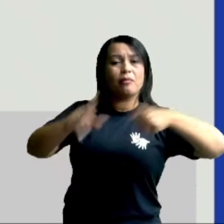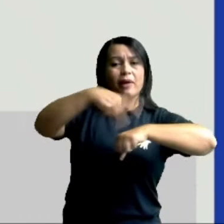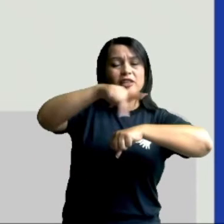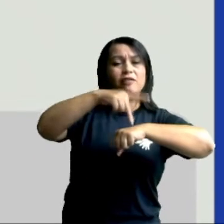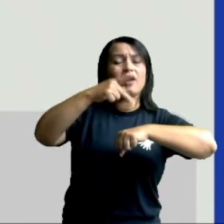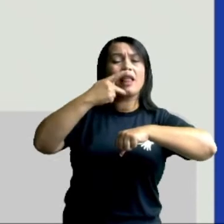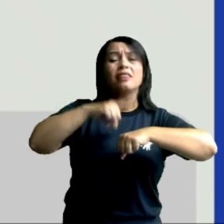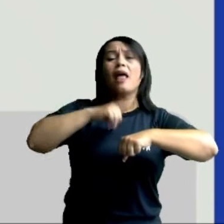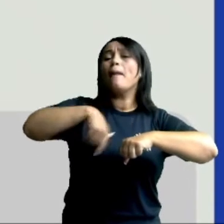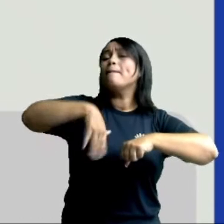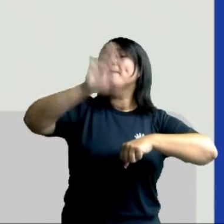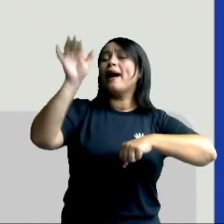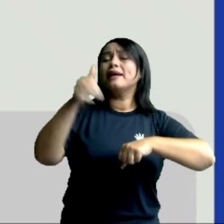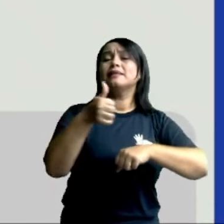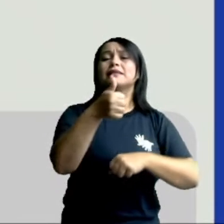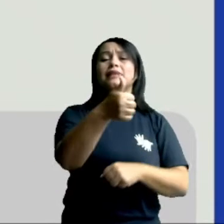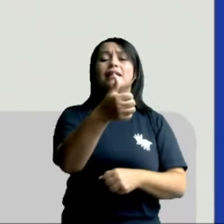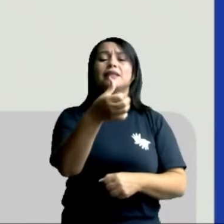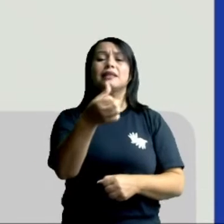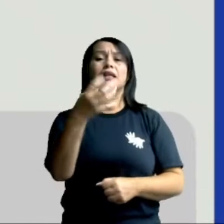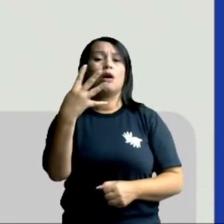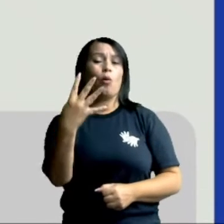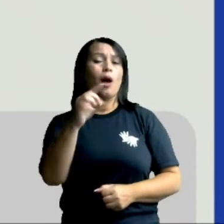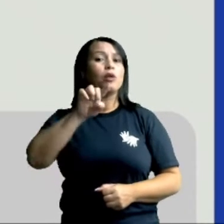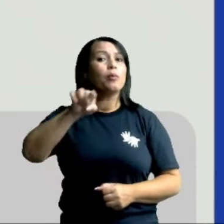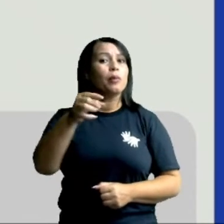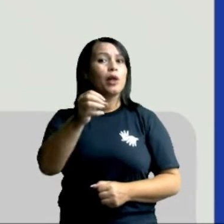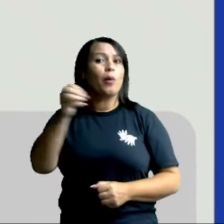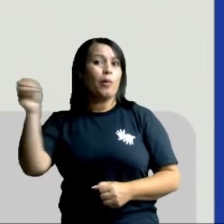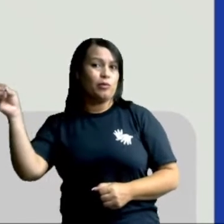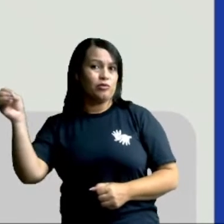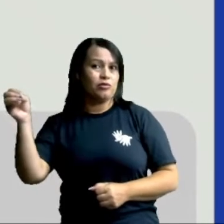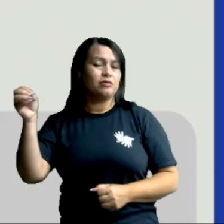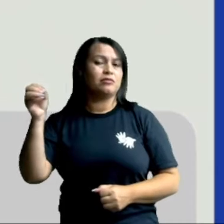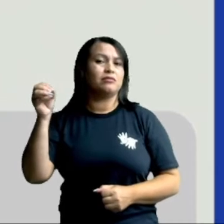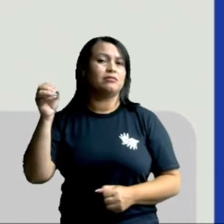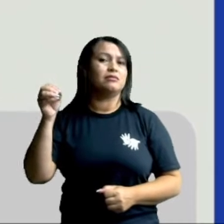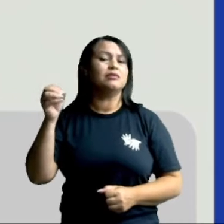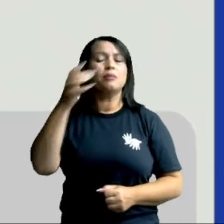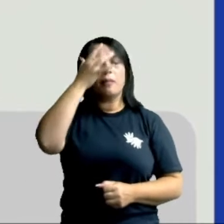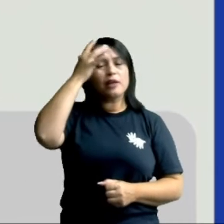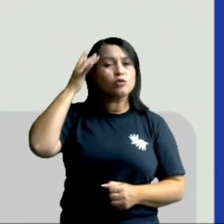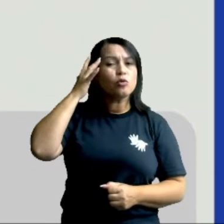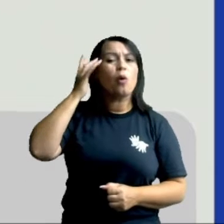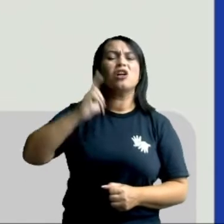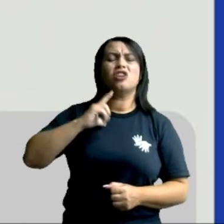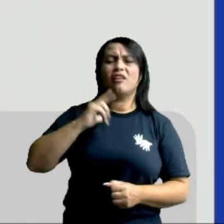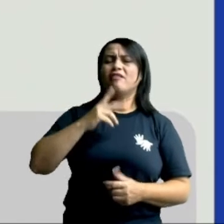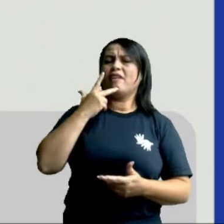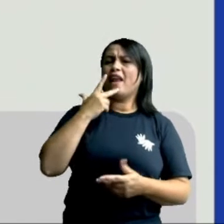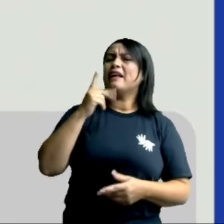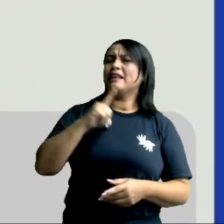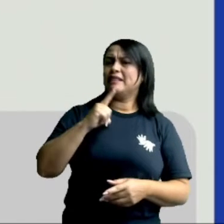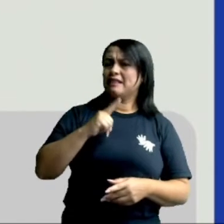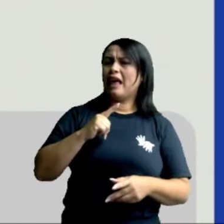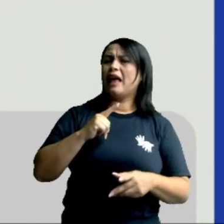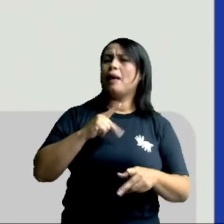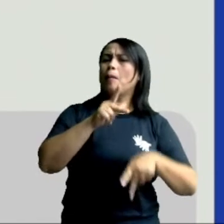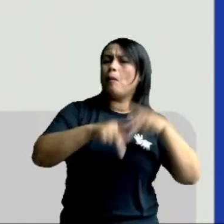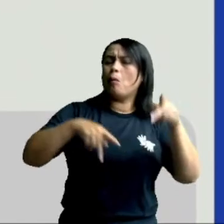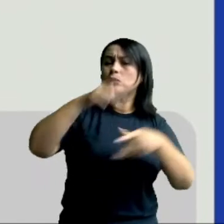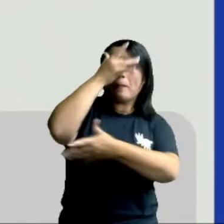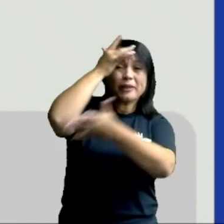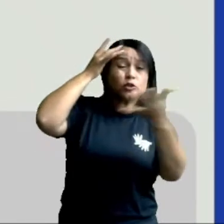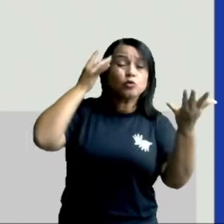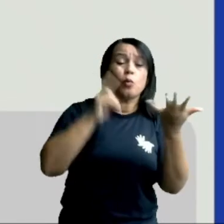ele tem mais de 164 milhões de habitantes, então ele já diz que é um país populoso, certo? Quando